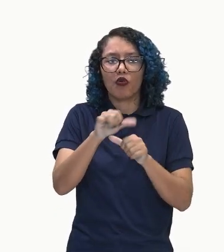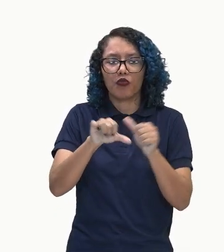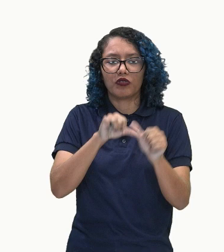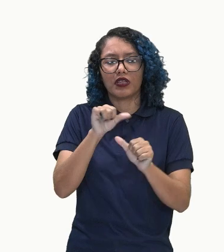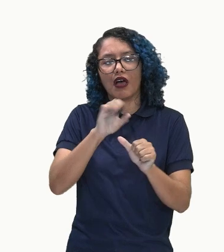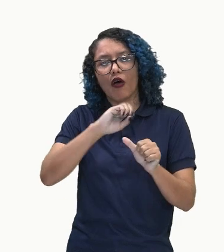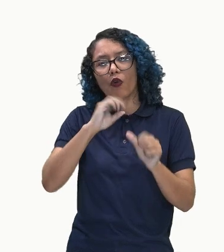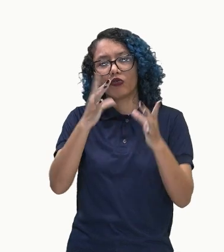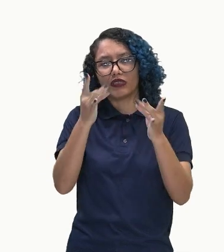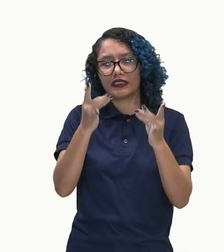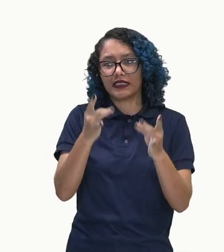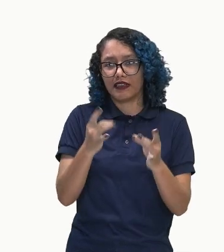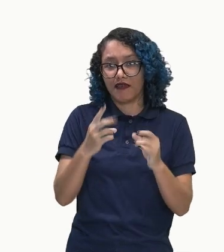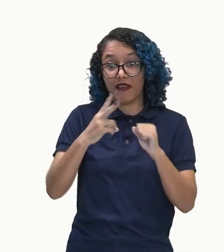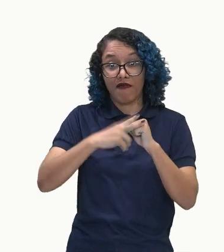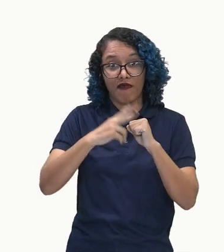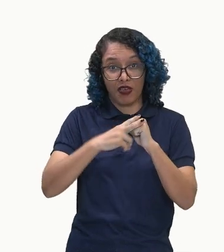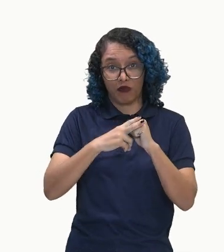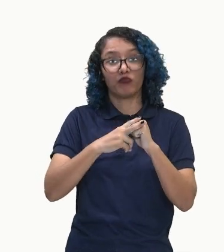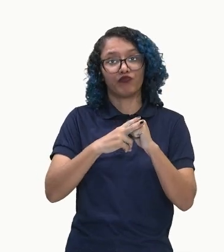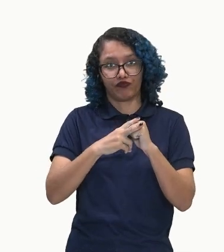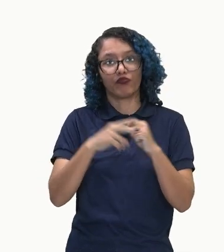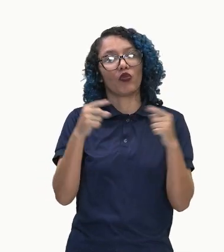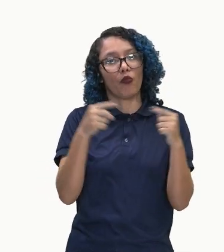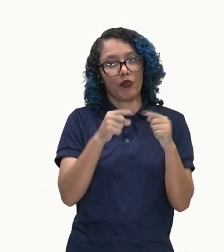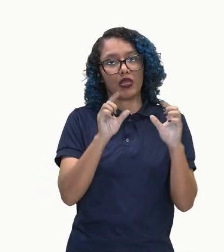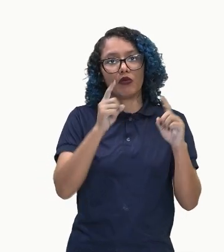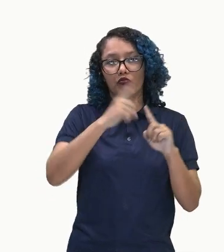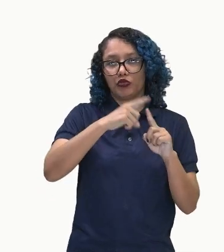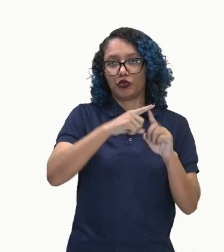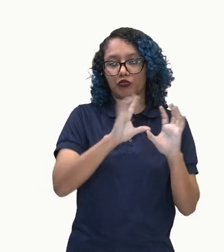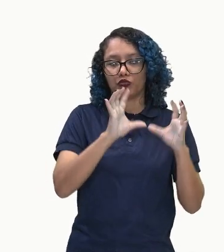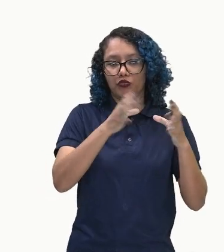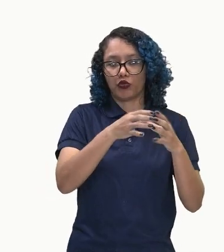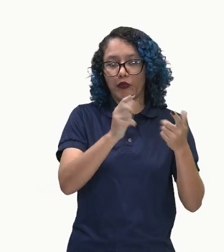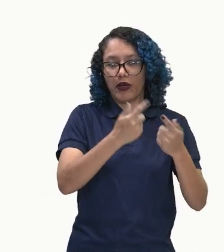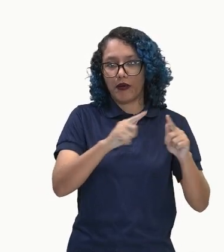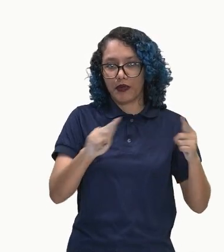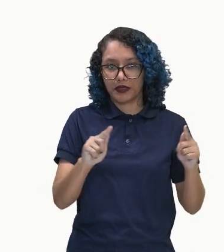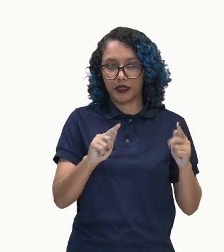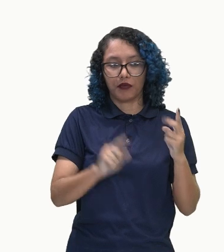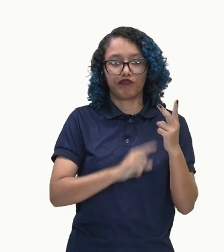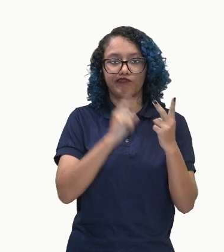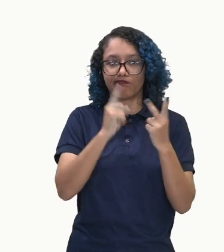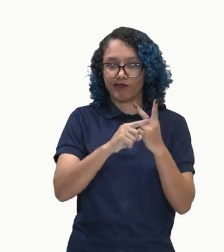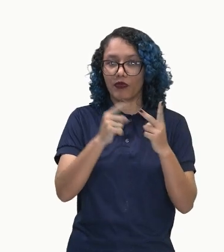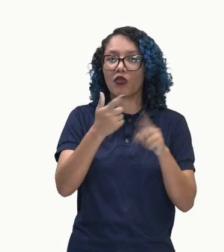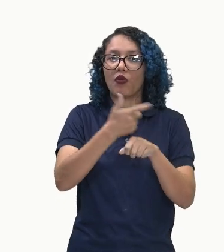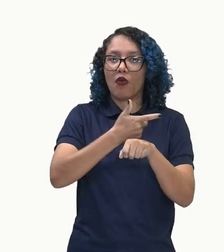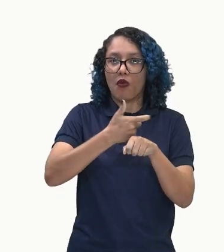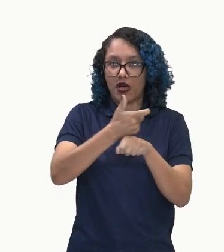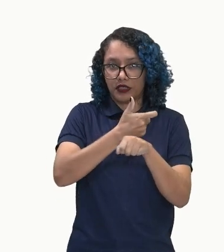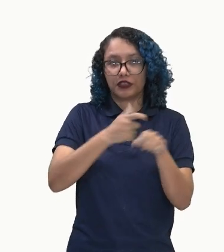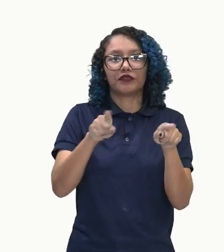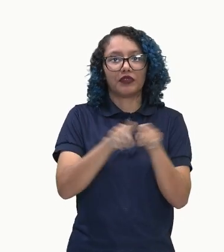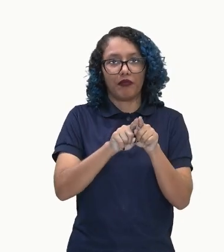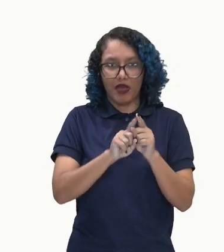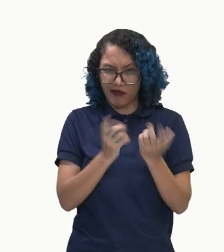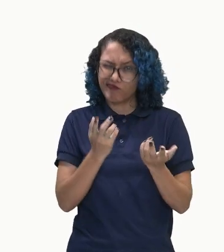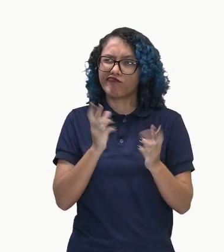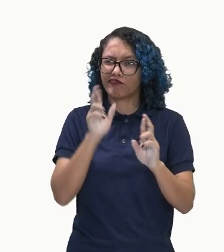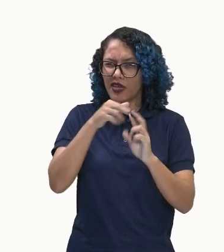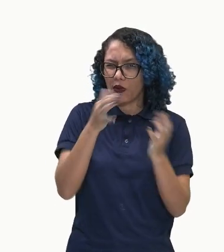descrever verbos, que é uma classe gramatical, adjectives, que são também, né, uma classe gramatical, são as qualidades, e